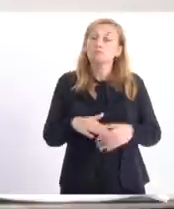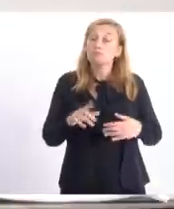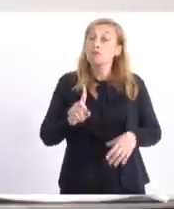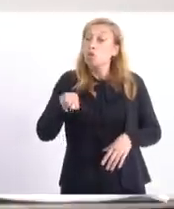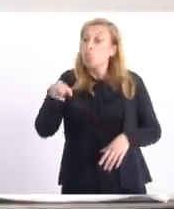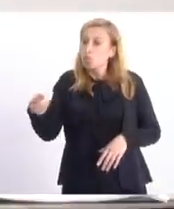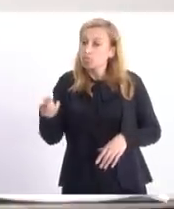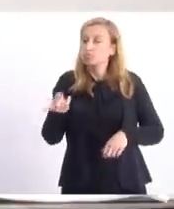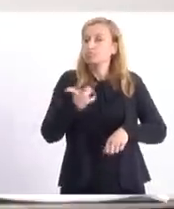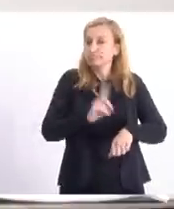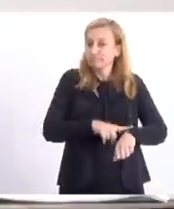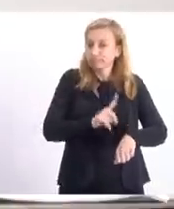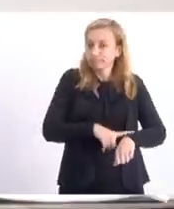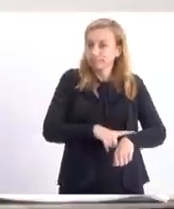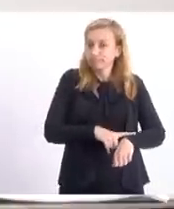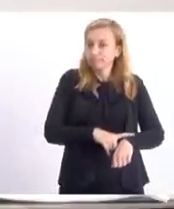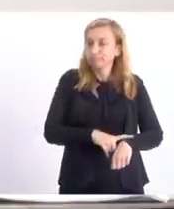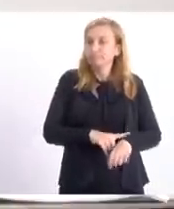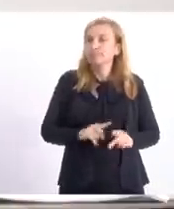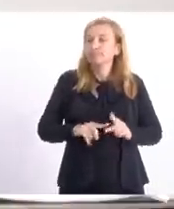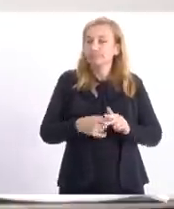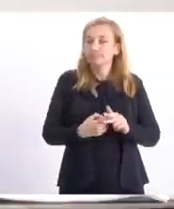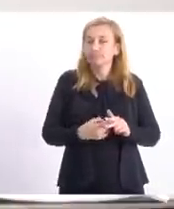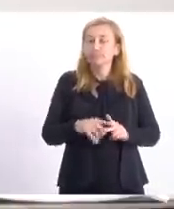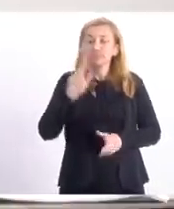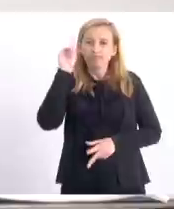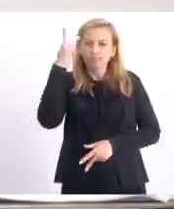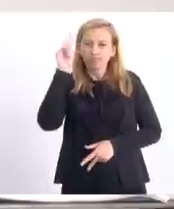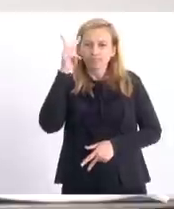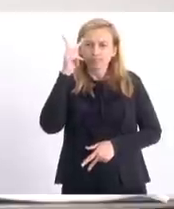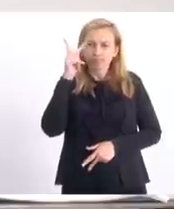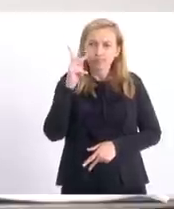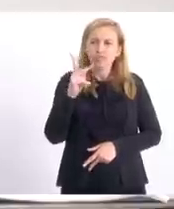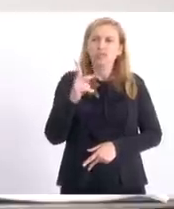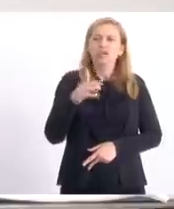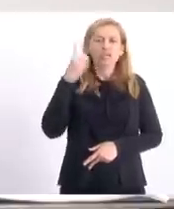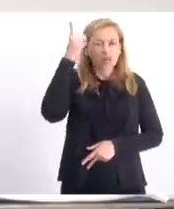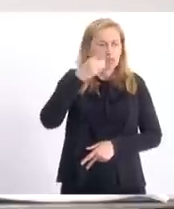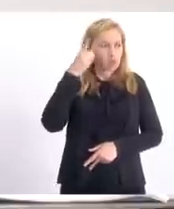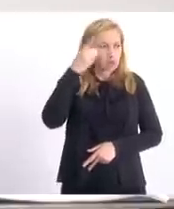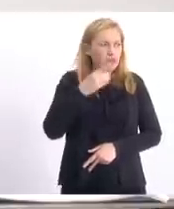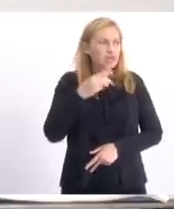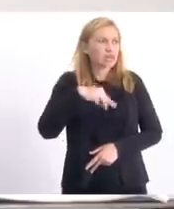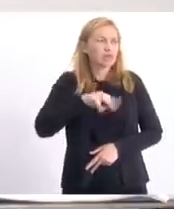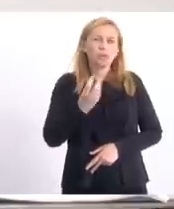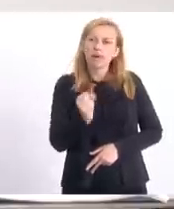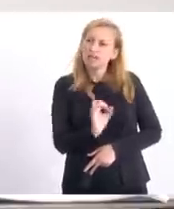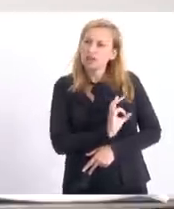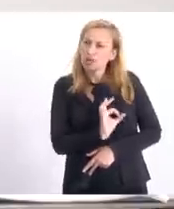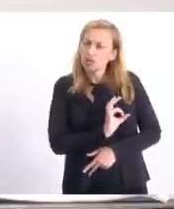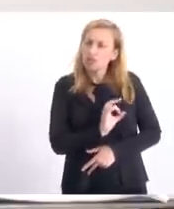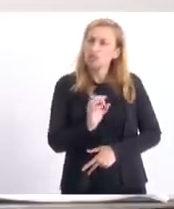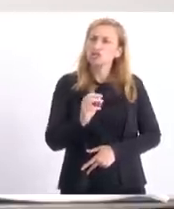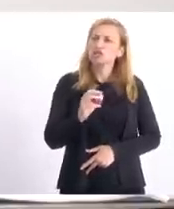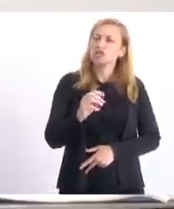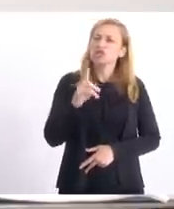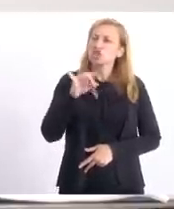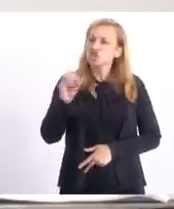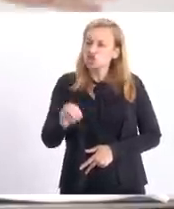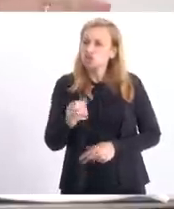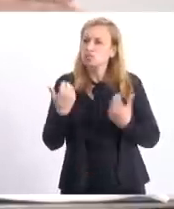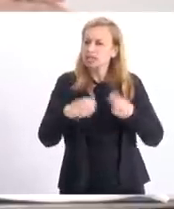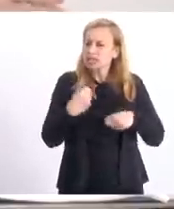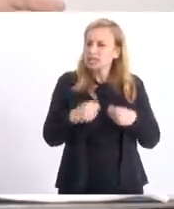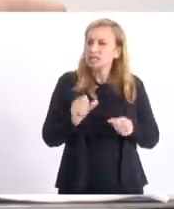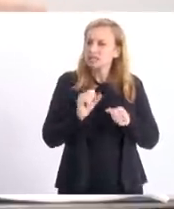outro ponto. Essa correção histórica de que aponta a deputada Marta Rocha, deputado Marcelo Dino, e que precisa ser